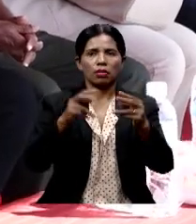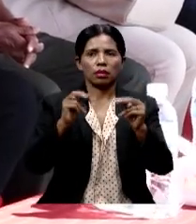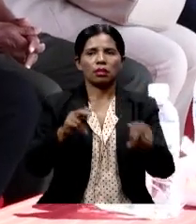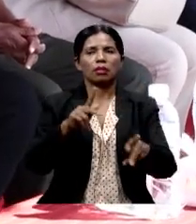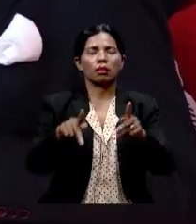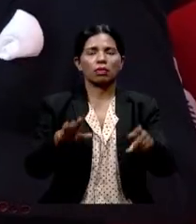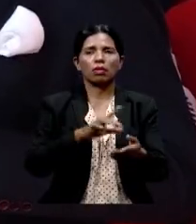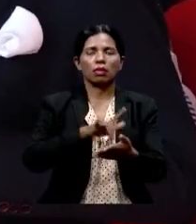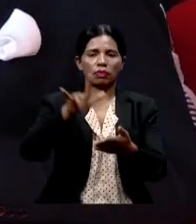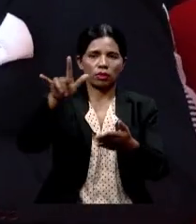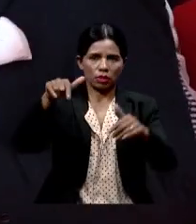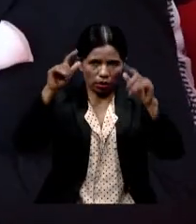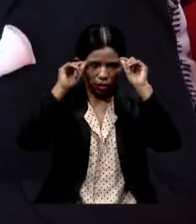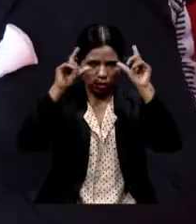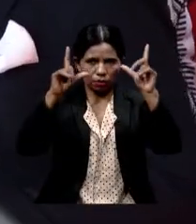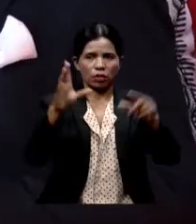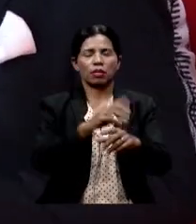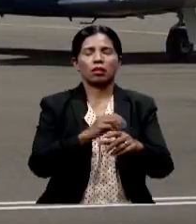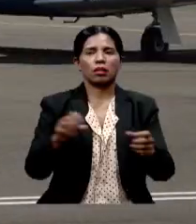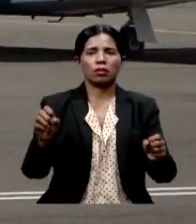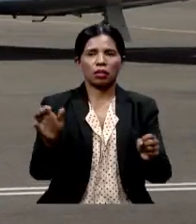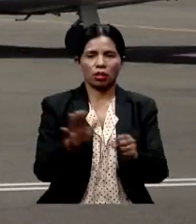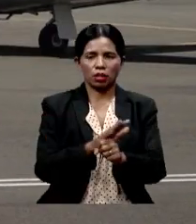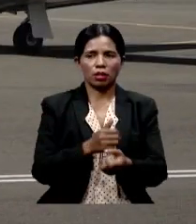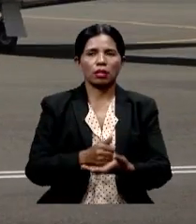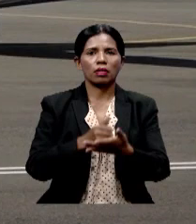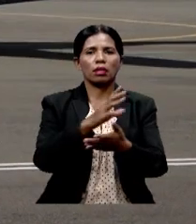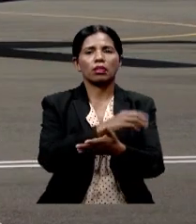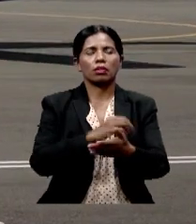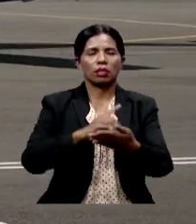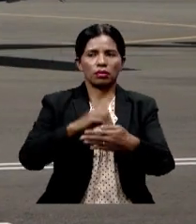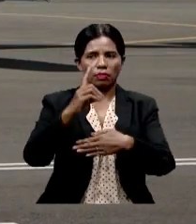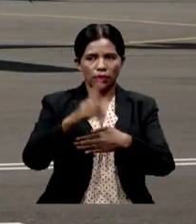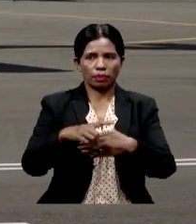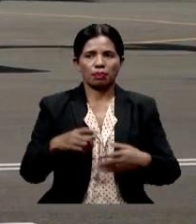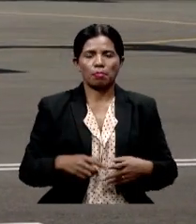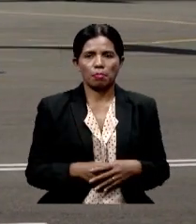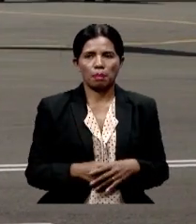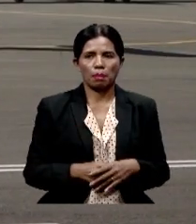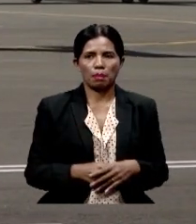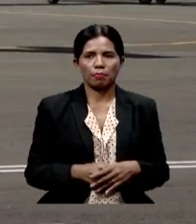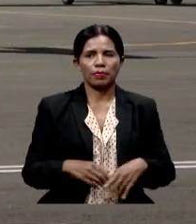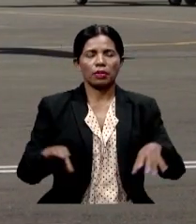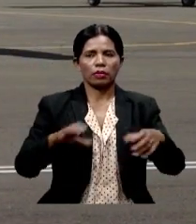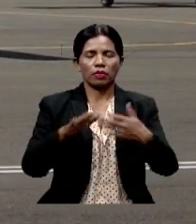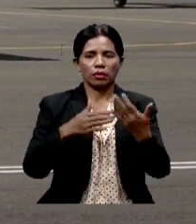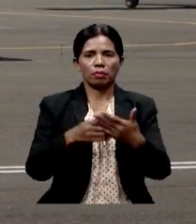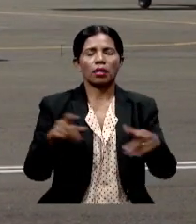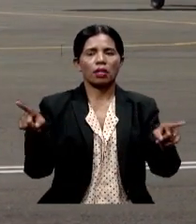setor aviação e a Timor-Leste, onde completa malo e a desenvolvimento. Esforço ser né pela